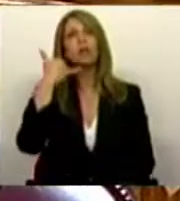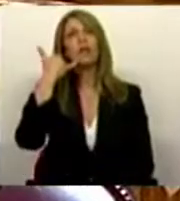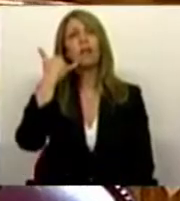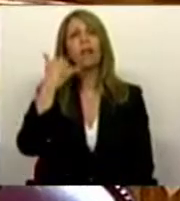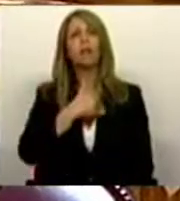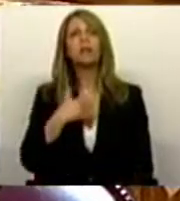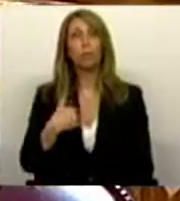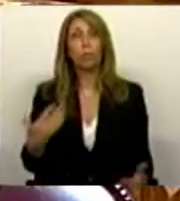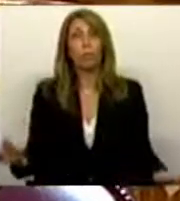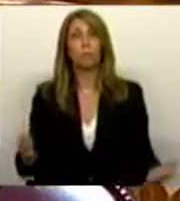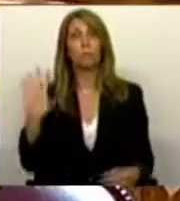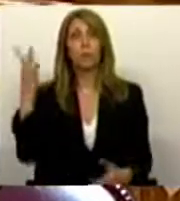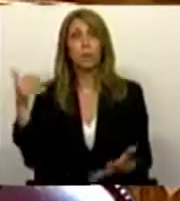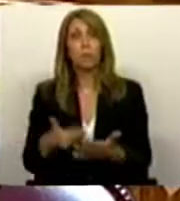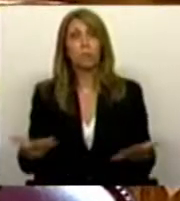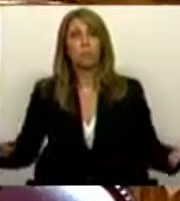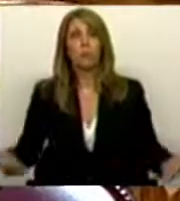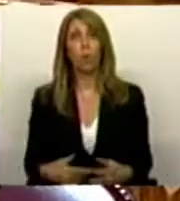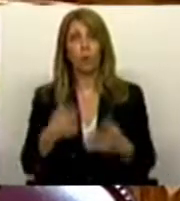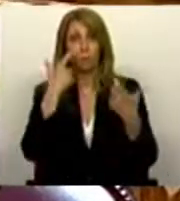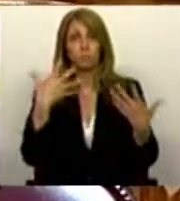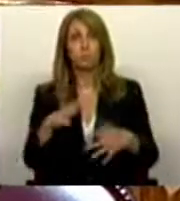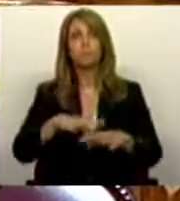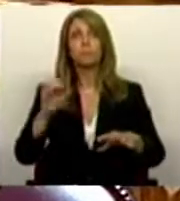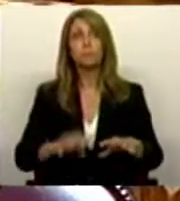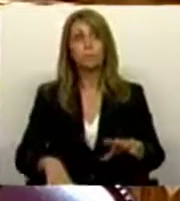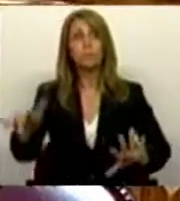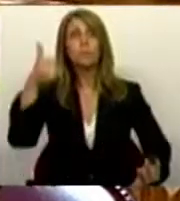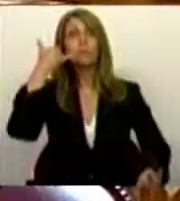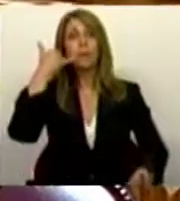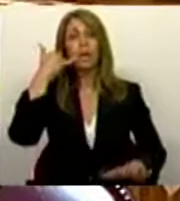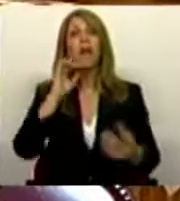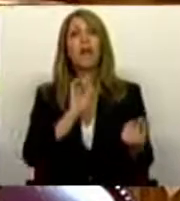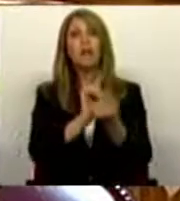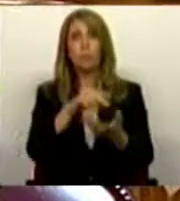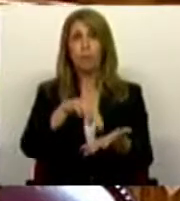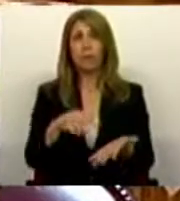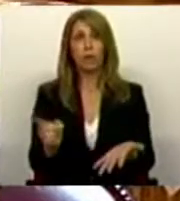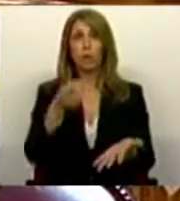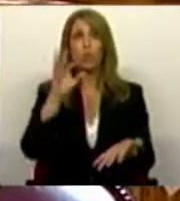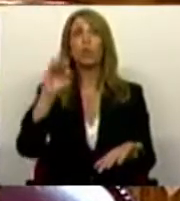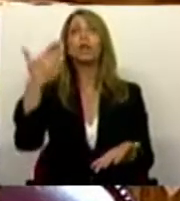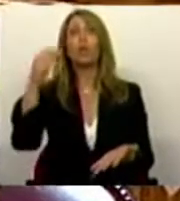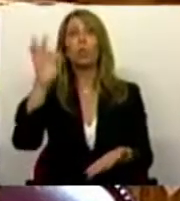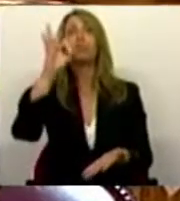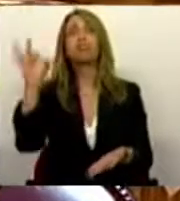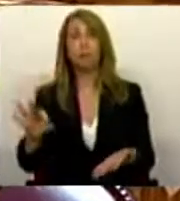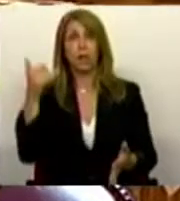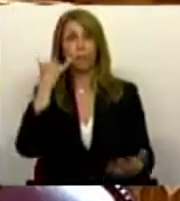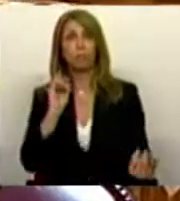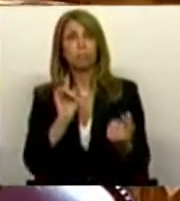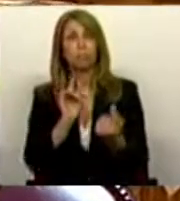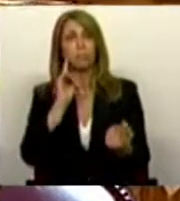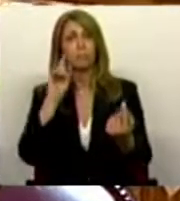acontecido e que é bem visível nesta crise, com o crescimento dos atendimentos não presenciais em 41%. E já agora também na